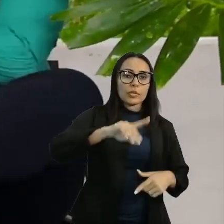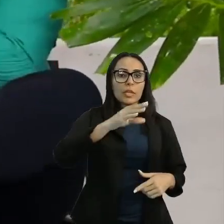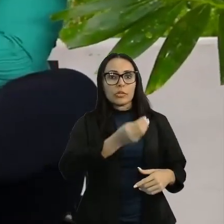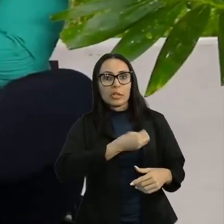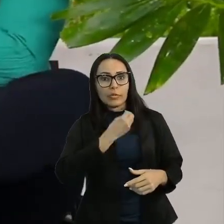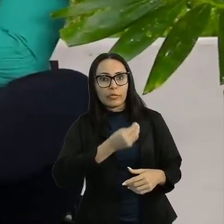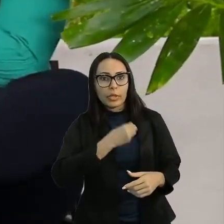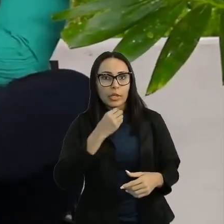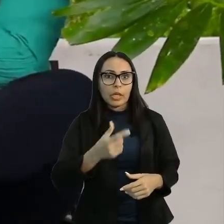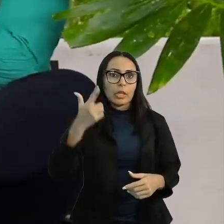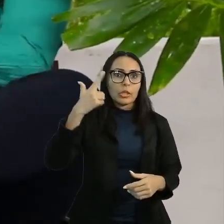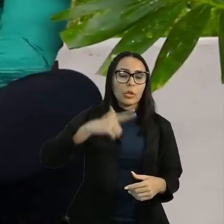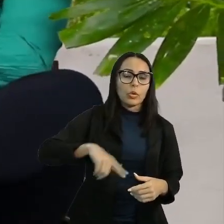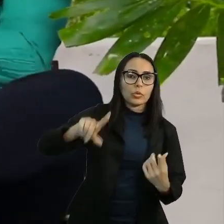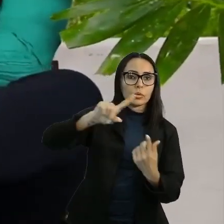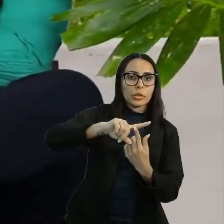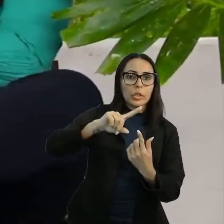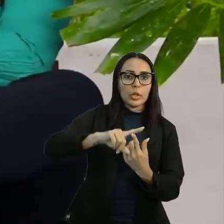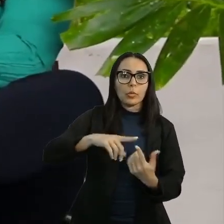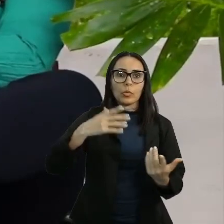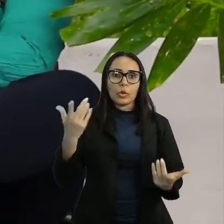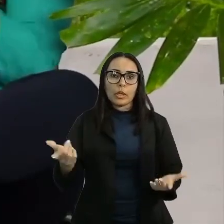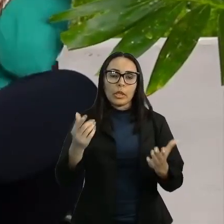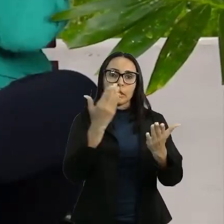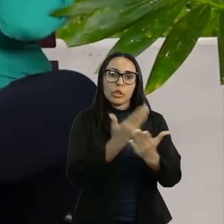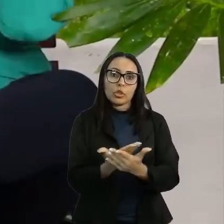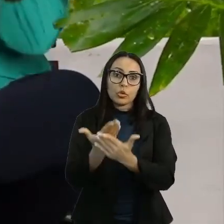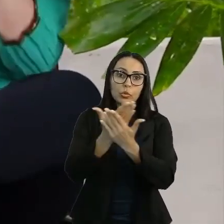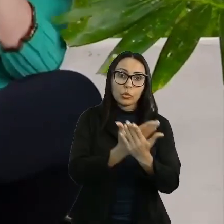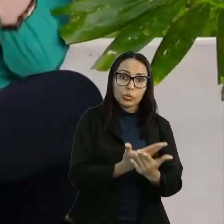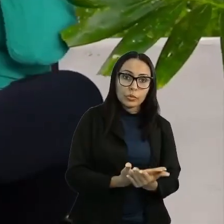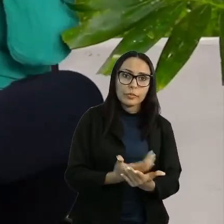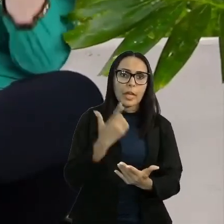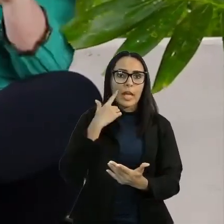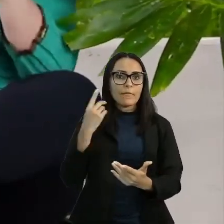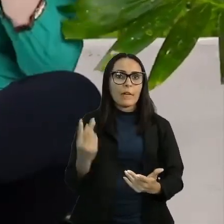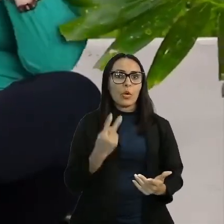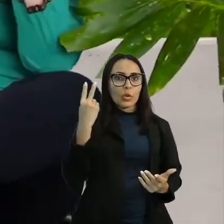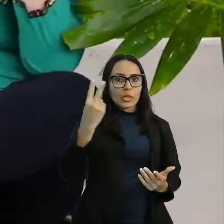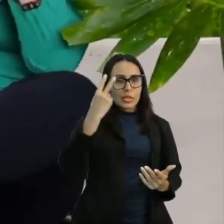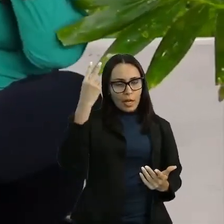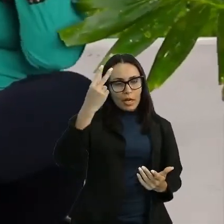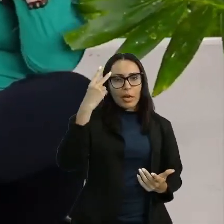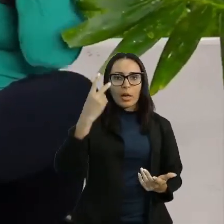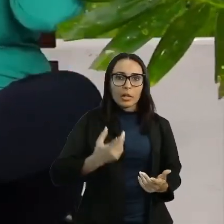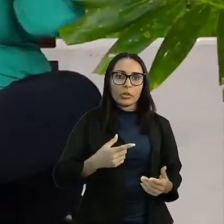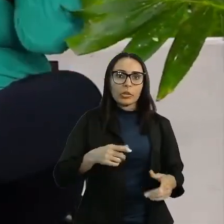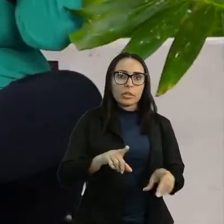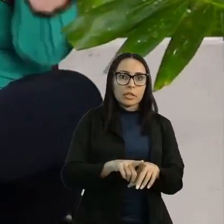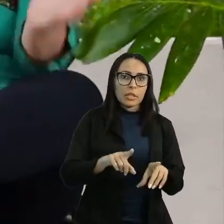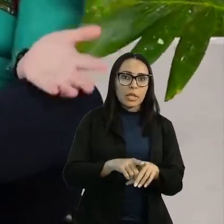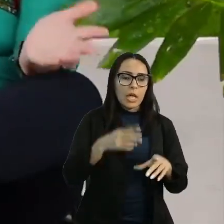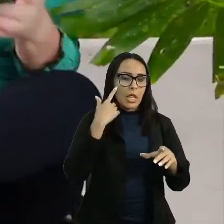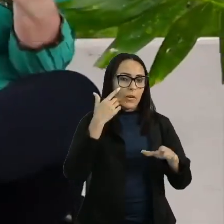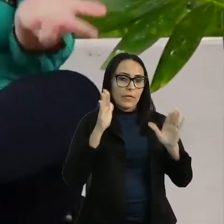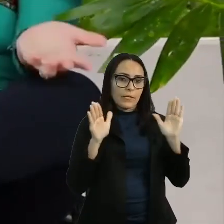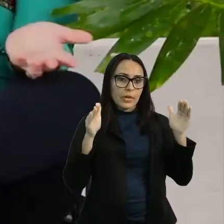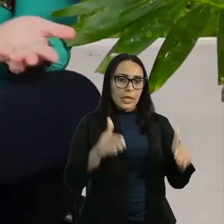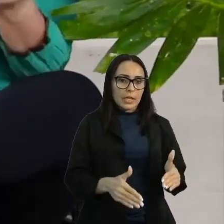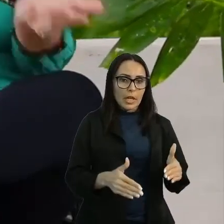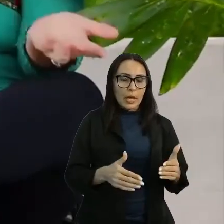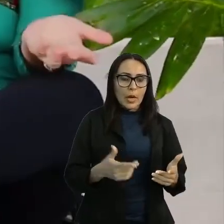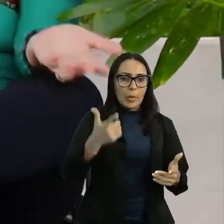resignaram-se, né, e de alguma forma estão à margem da sociedade, mas na verdade estão totalmente incluídas, né, são professores